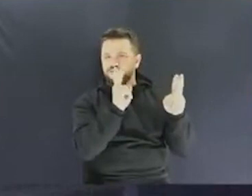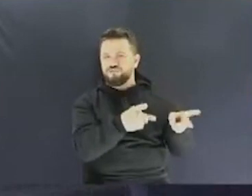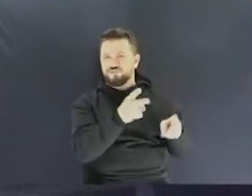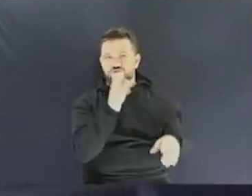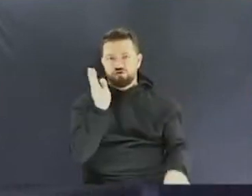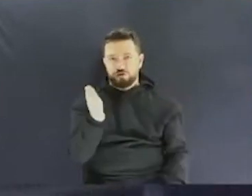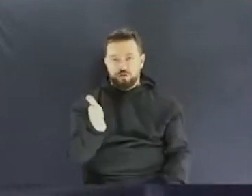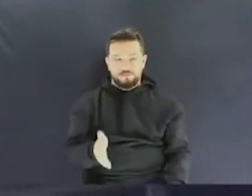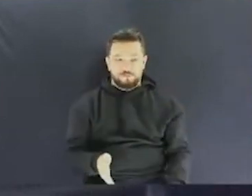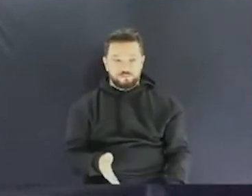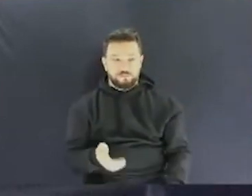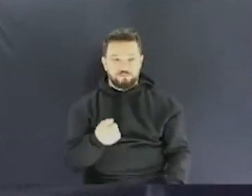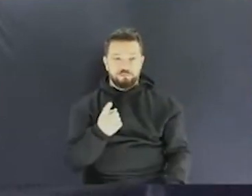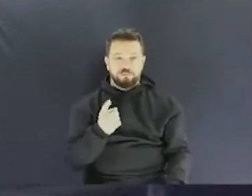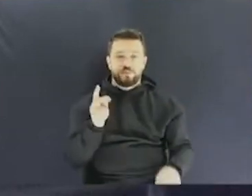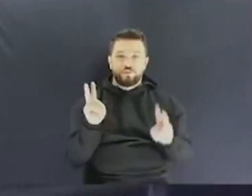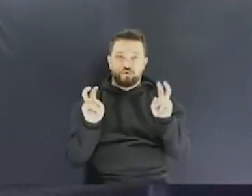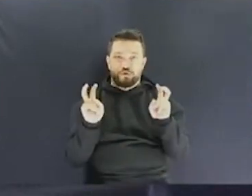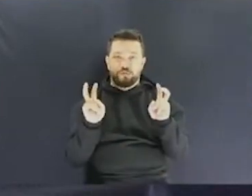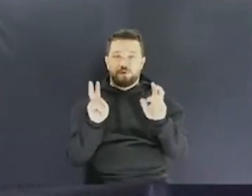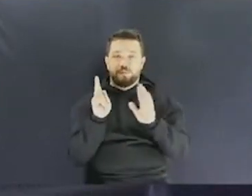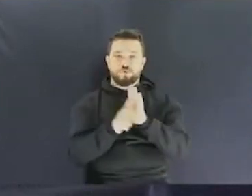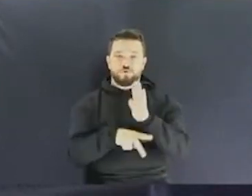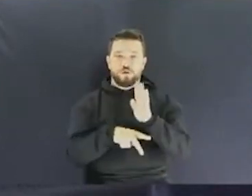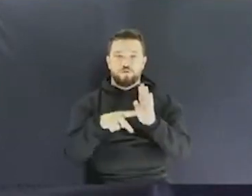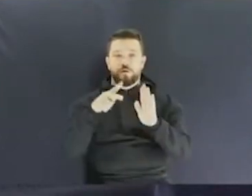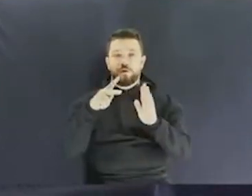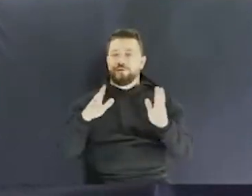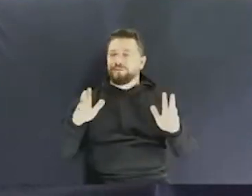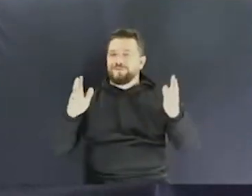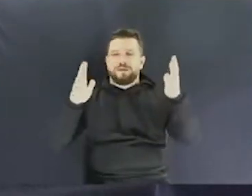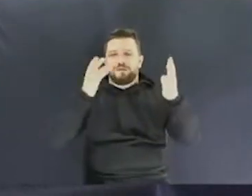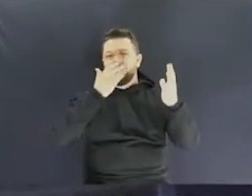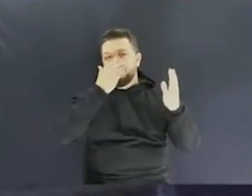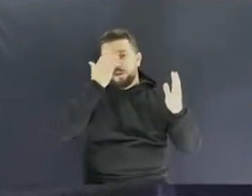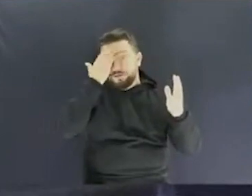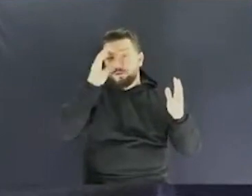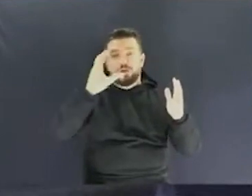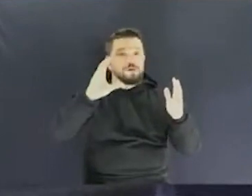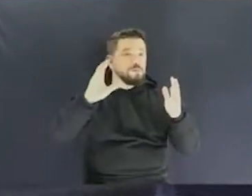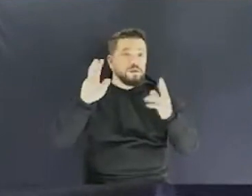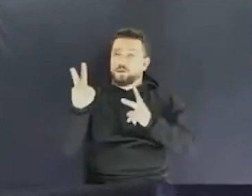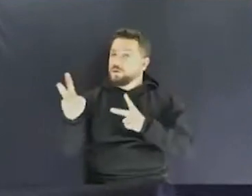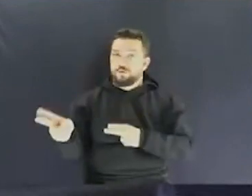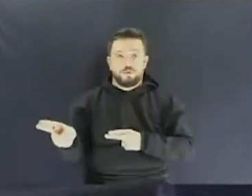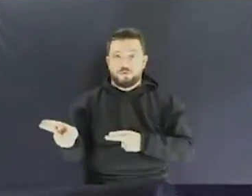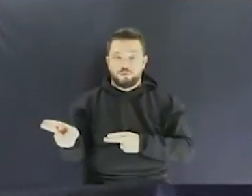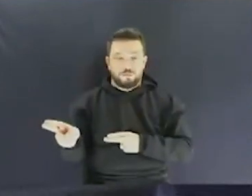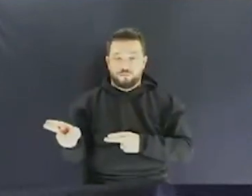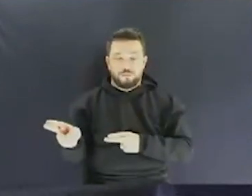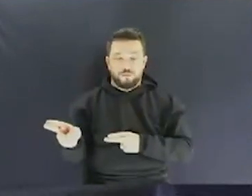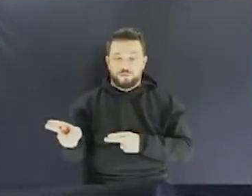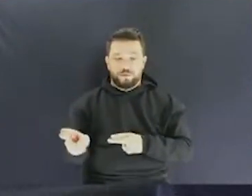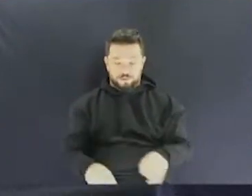Agora, me reportando, o programa Viva Curitiba que não dorme. Nós gostaríamos de saber o número de vagas e